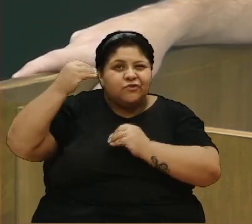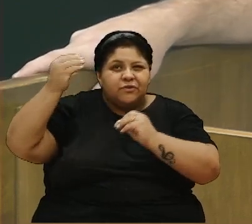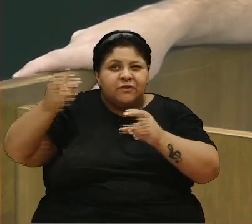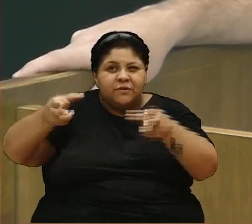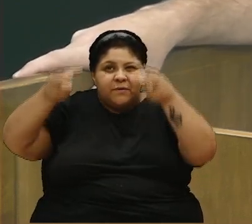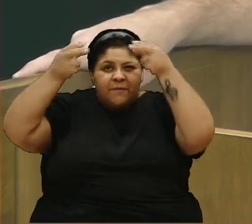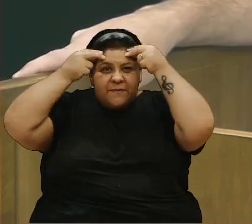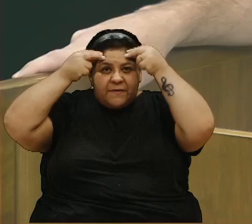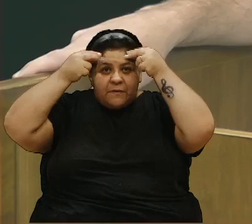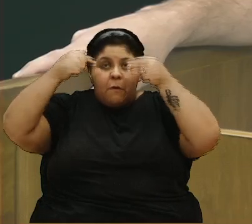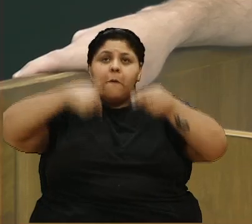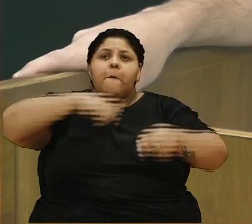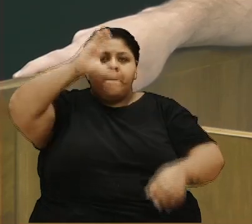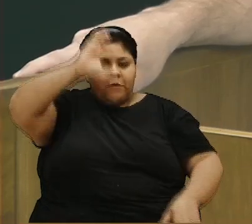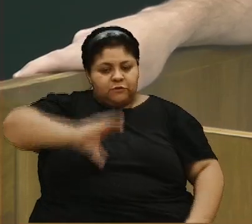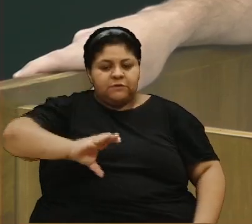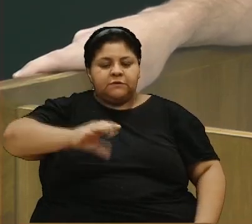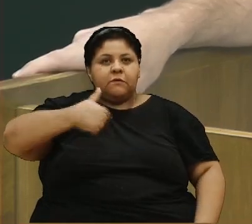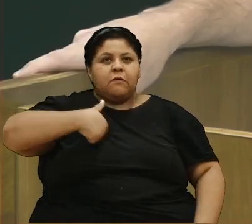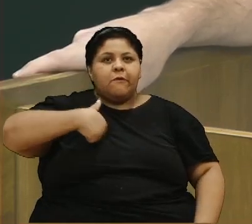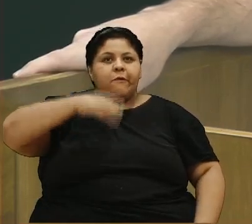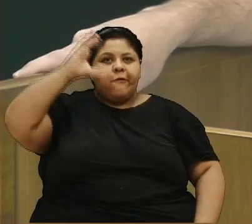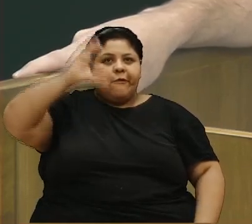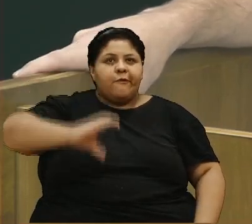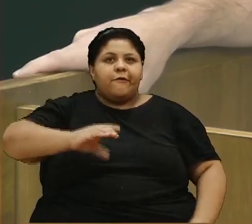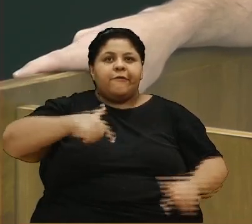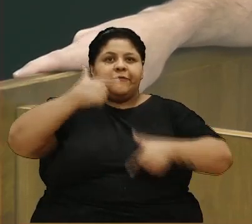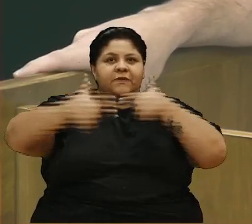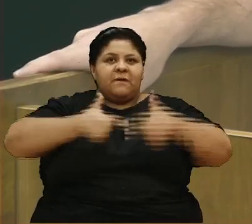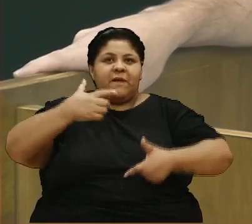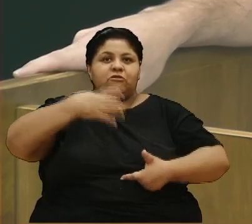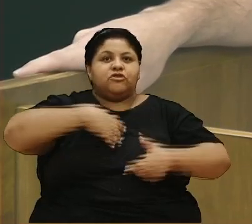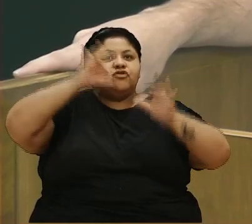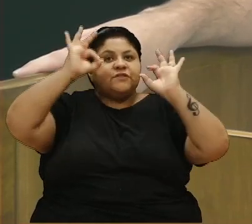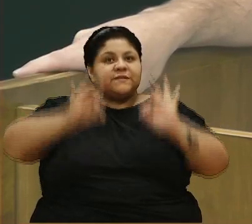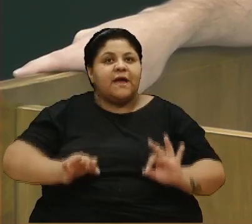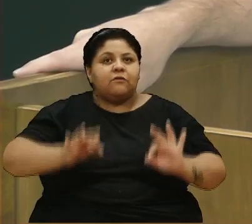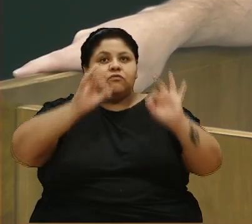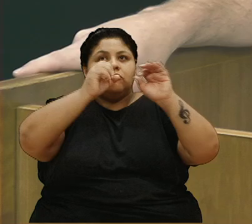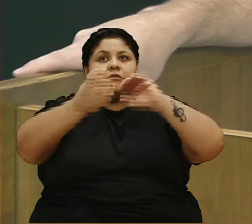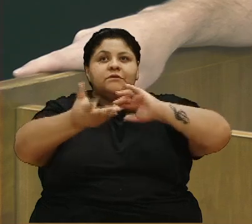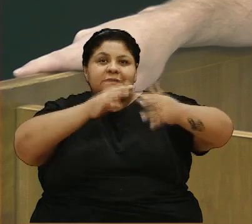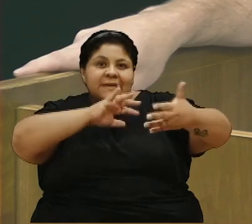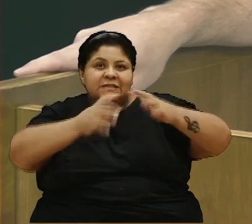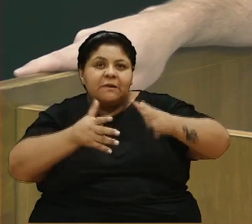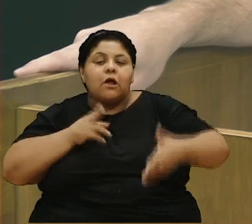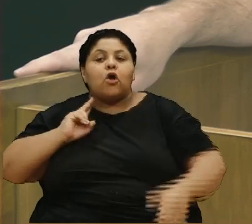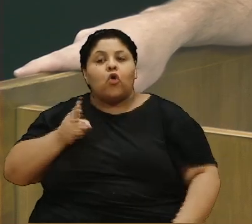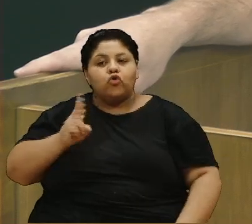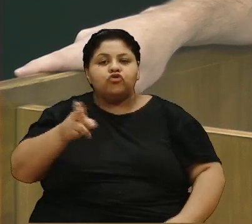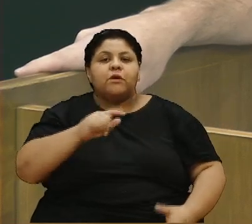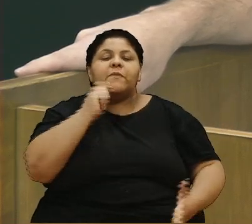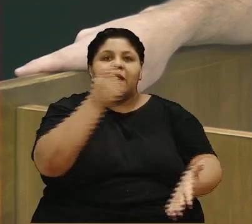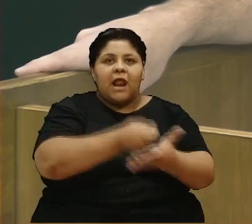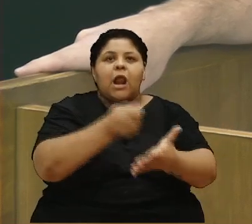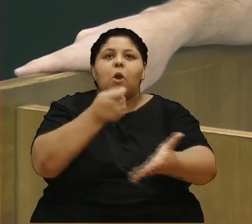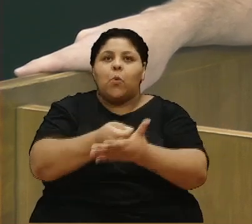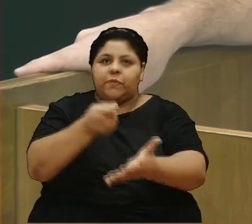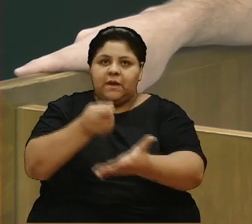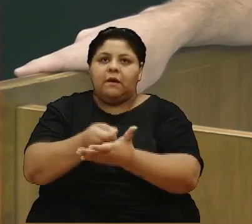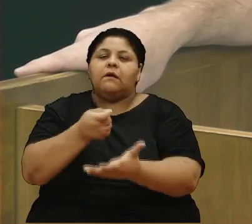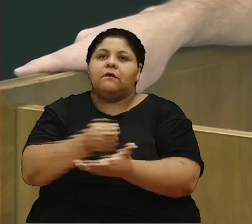meus eleitores, trabalho de forma honesta, franca, continuamos na batalha,